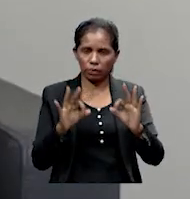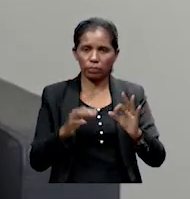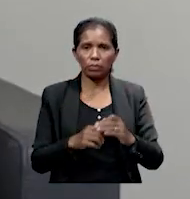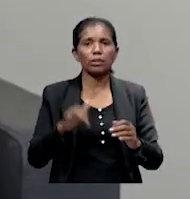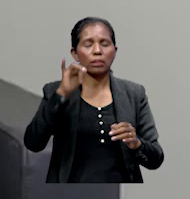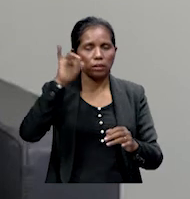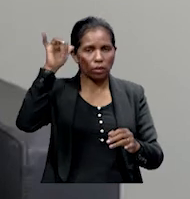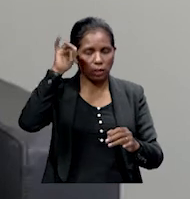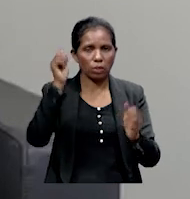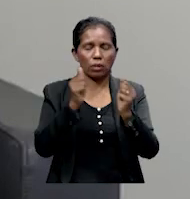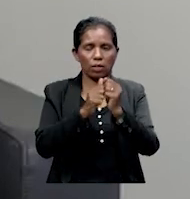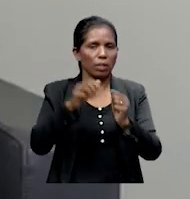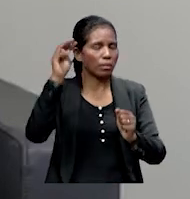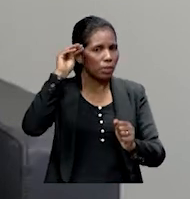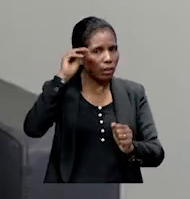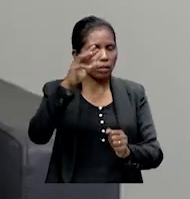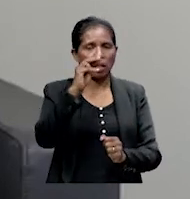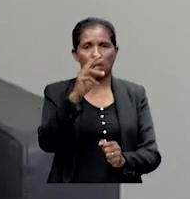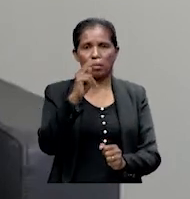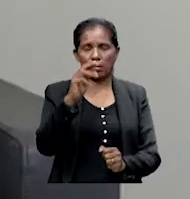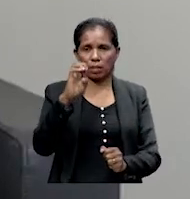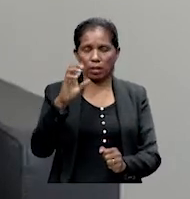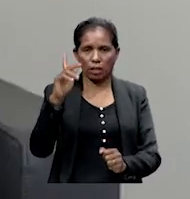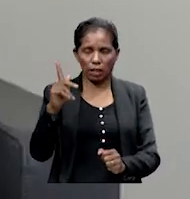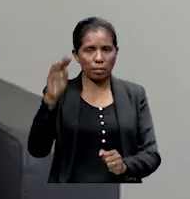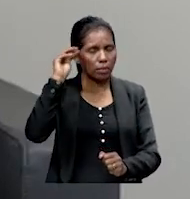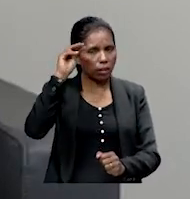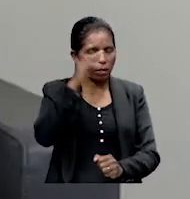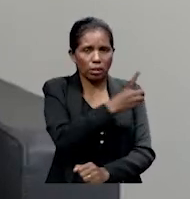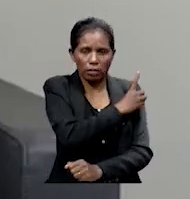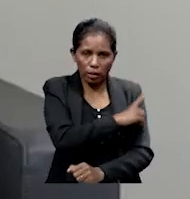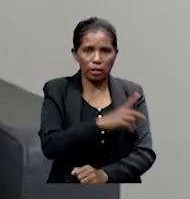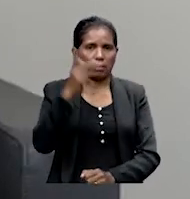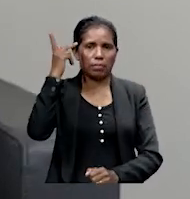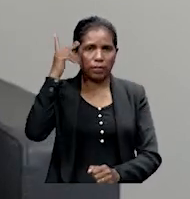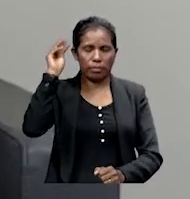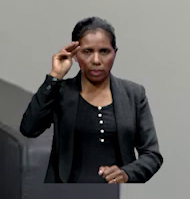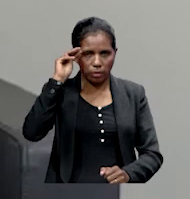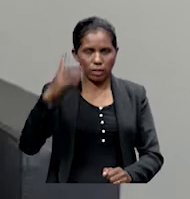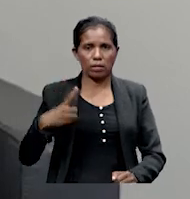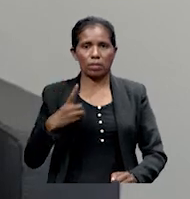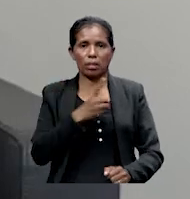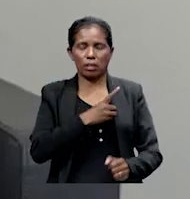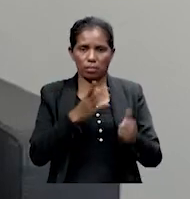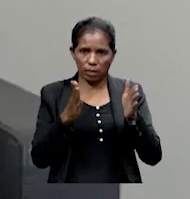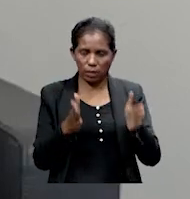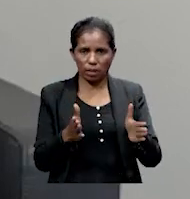orcei com o ministro de estrangeiros, ministro de defesa, primeiro-ministro, deputados